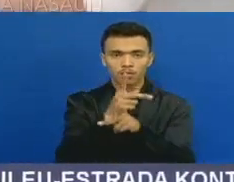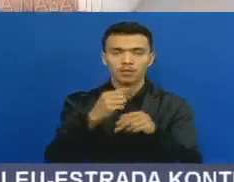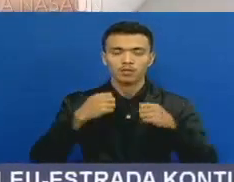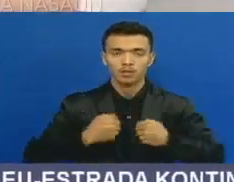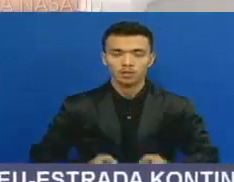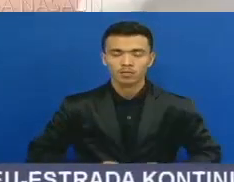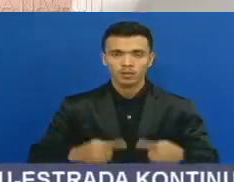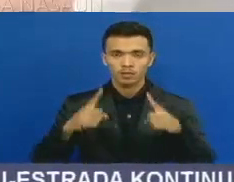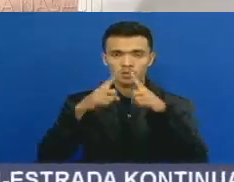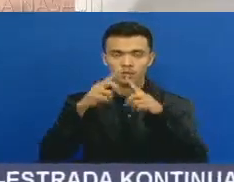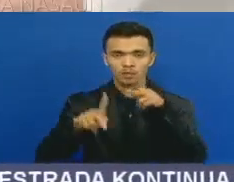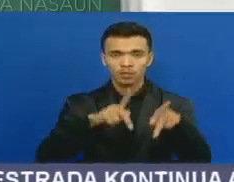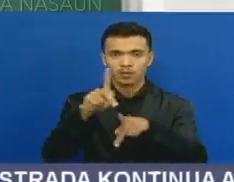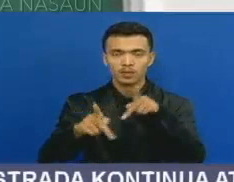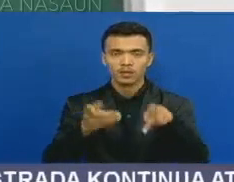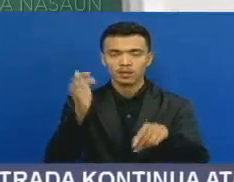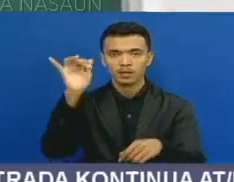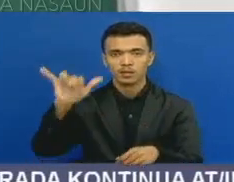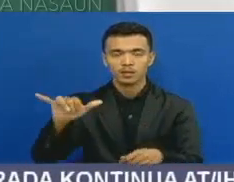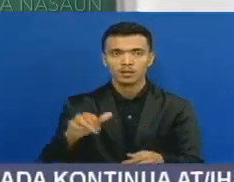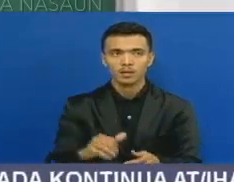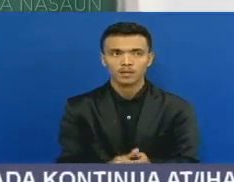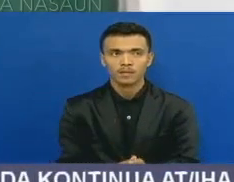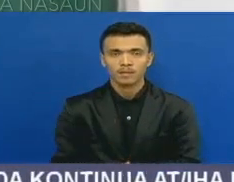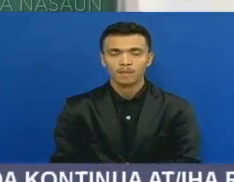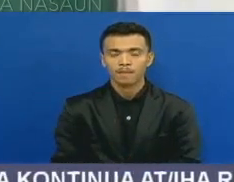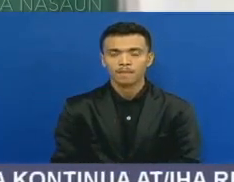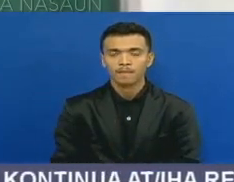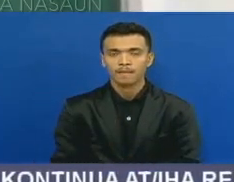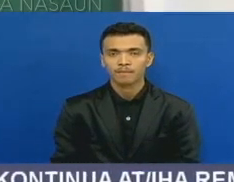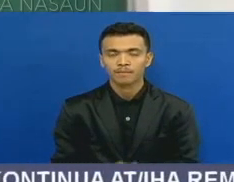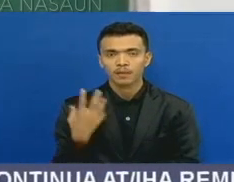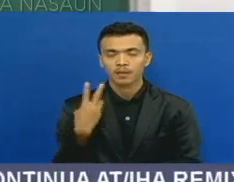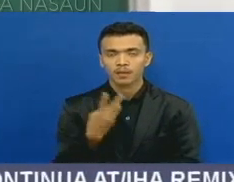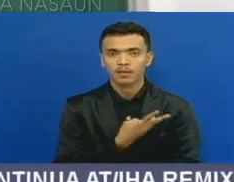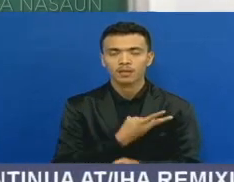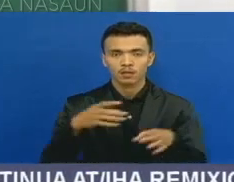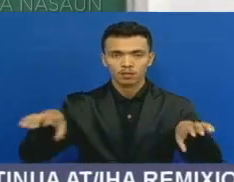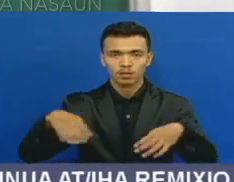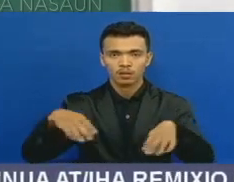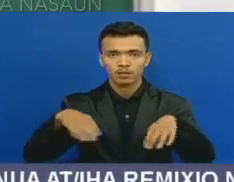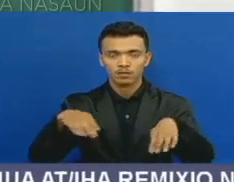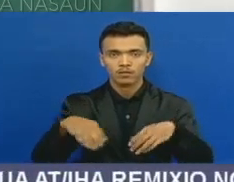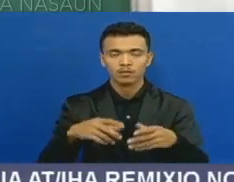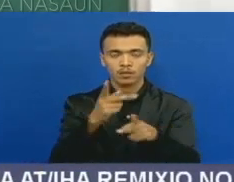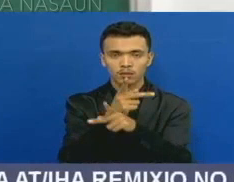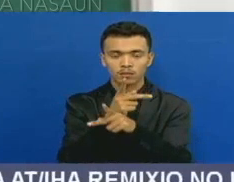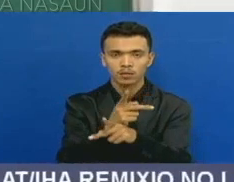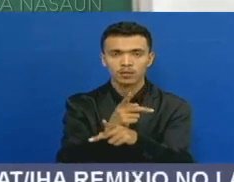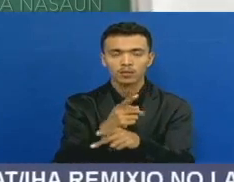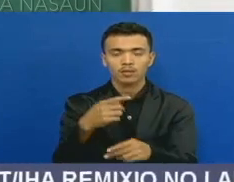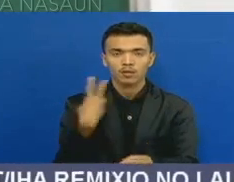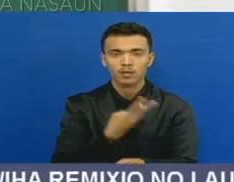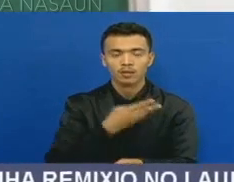ba comunidade síria. Dan satu peran terima ini kita tu reinforce yang prevensau. Nama kita